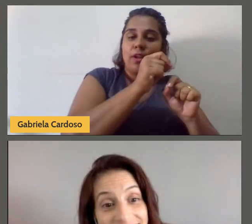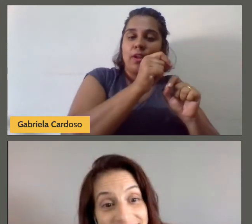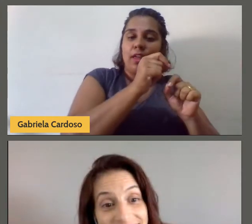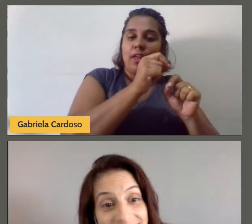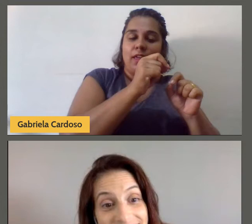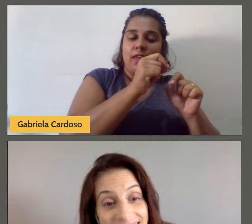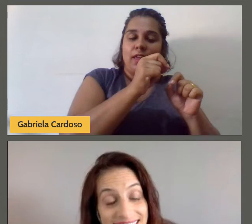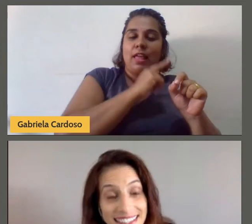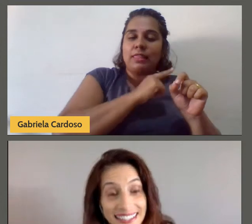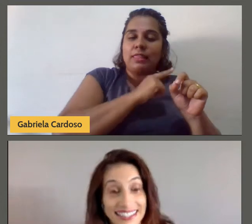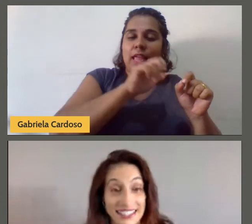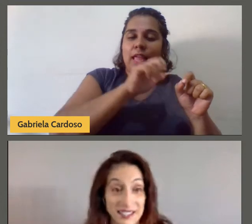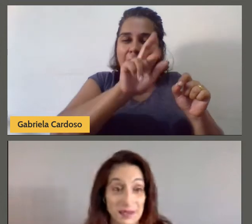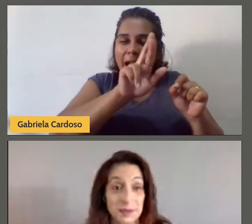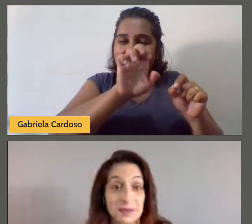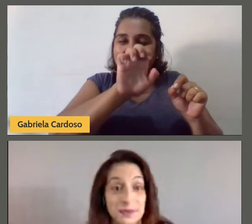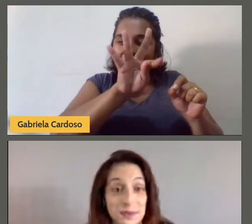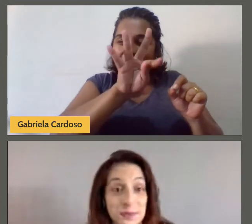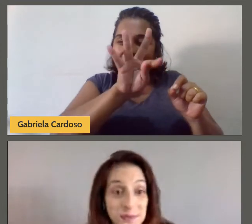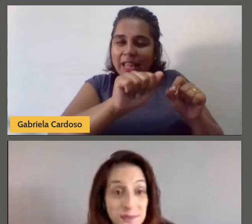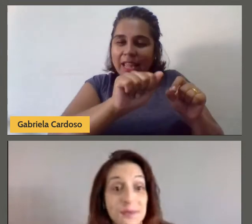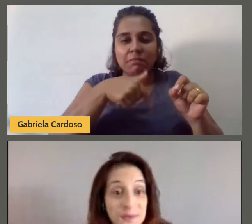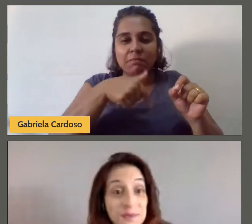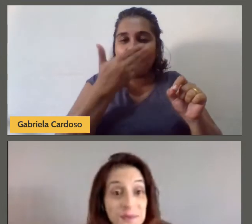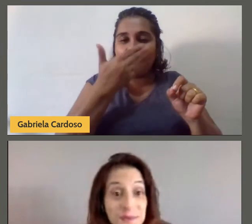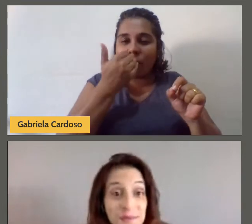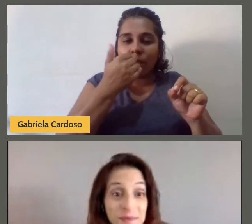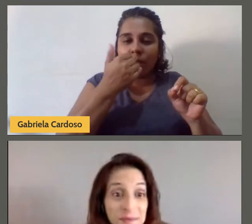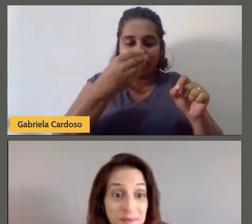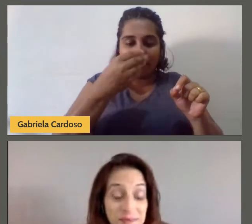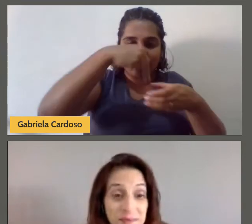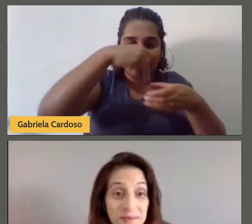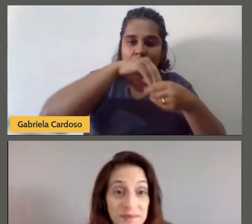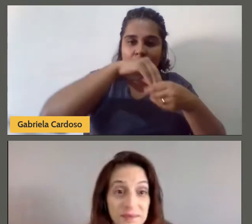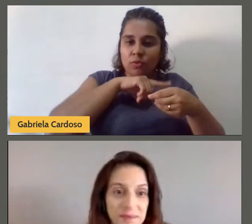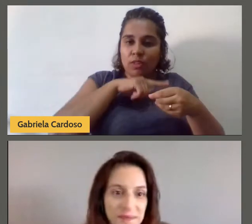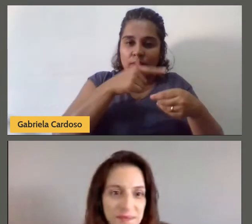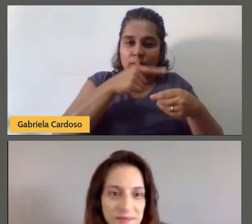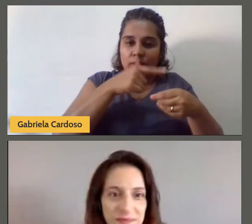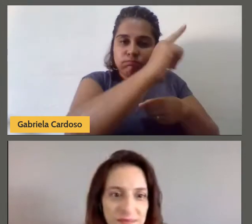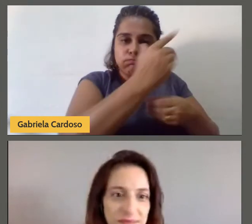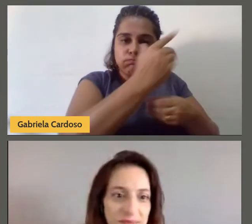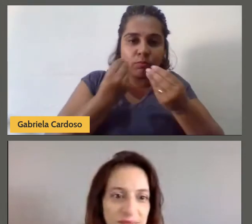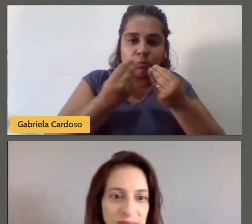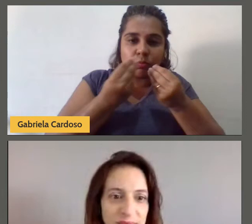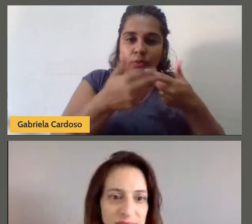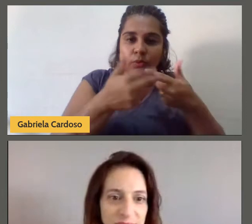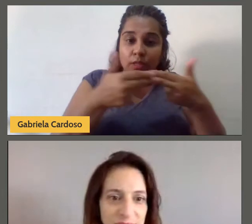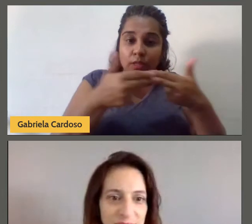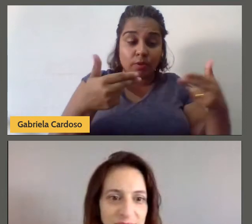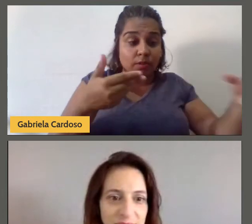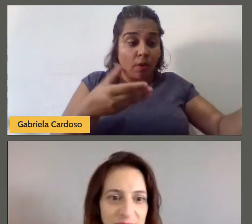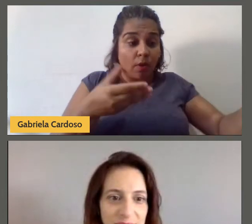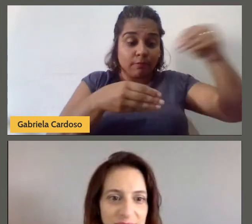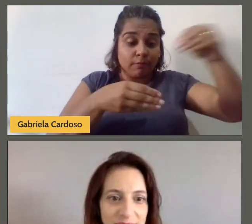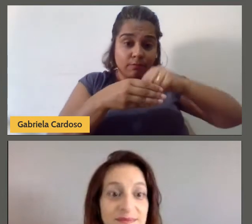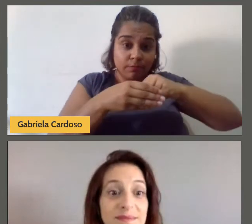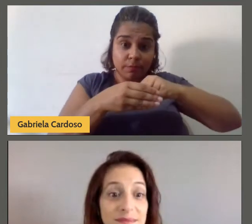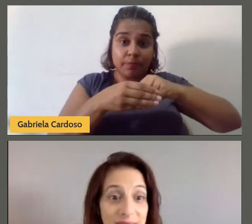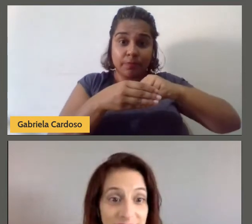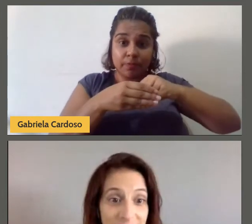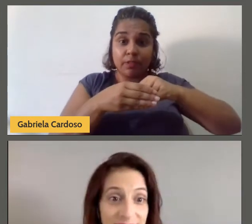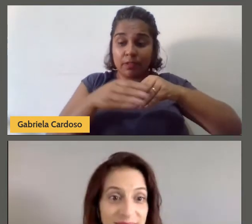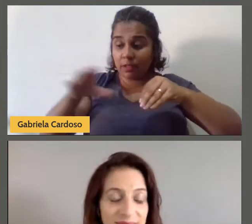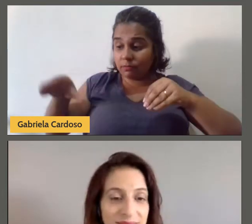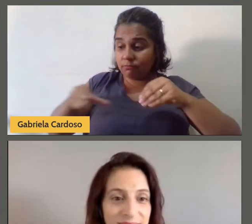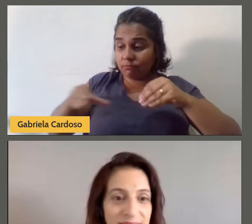Brasil essas arepas. Se você entrar no site você vai ver. E a ideia, então assim, no Baru você tem ali uma arepa maravilhosa com pescados e camarão.